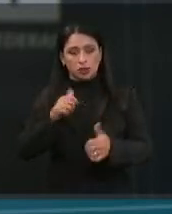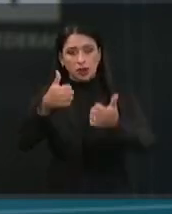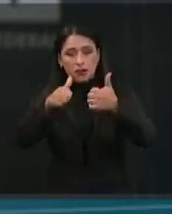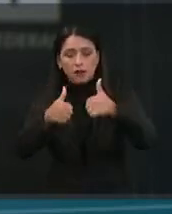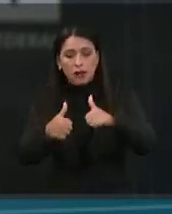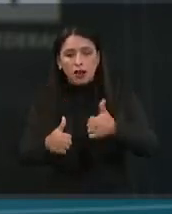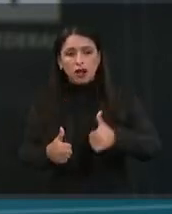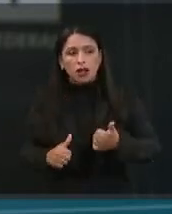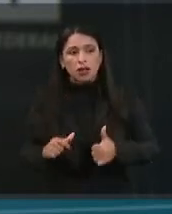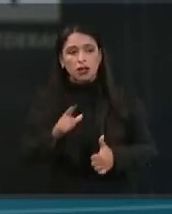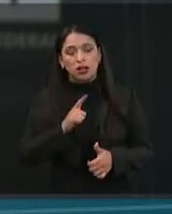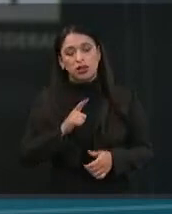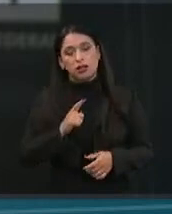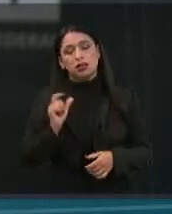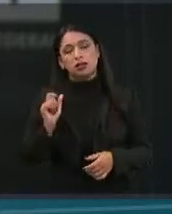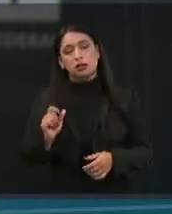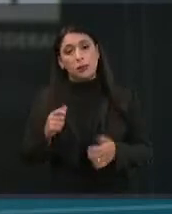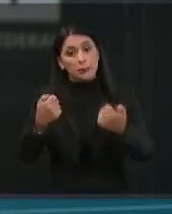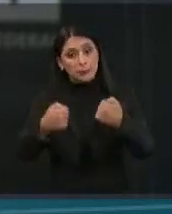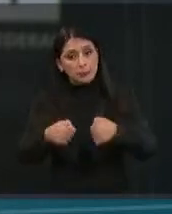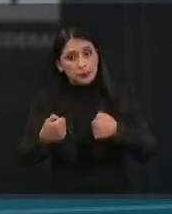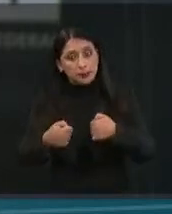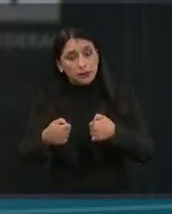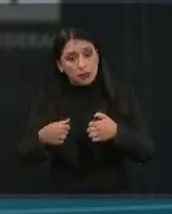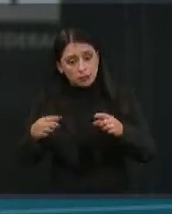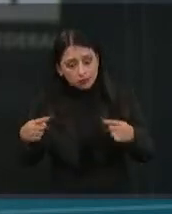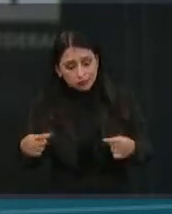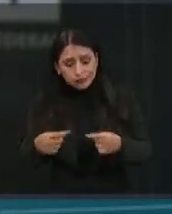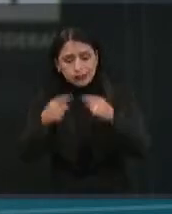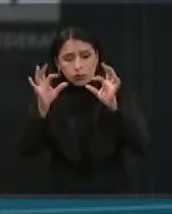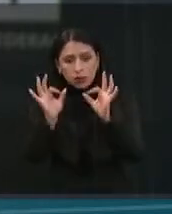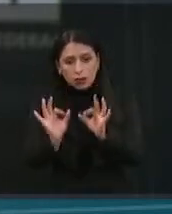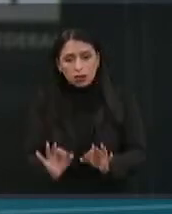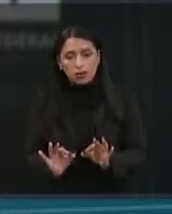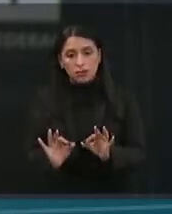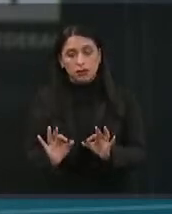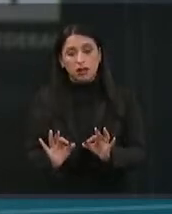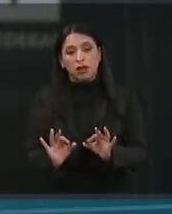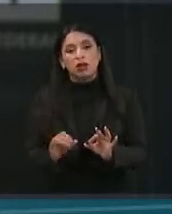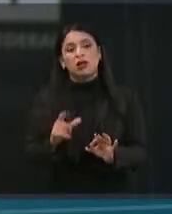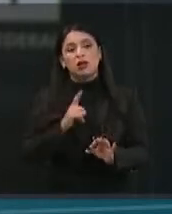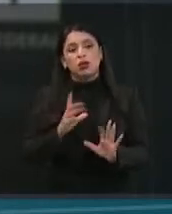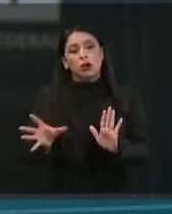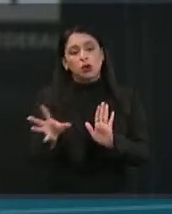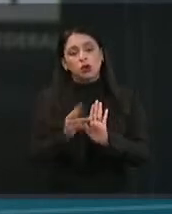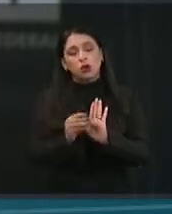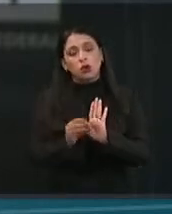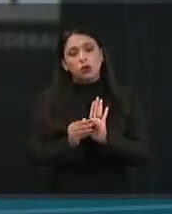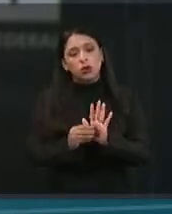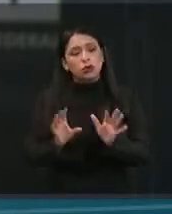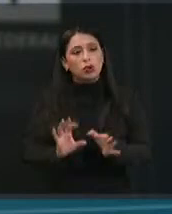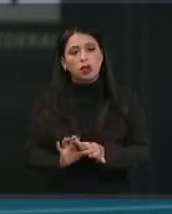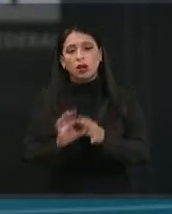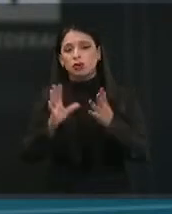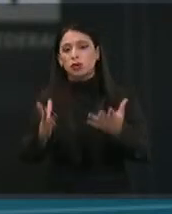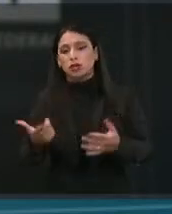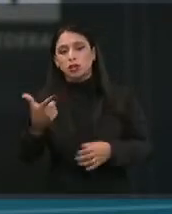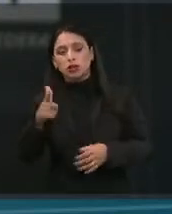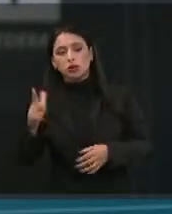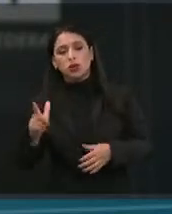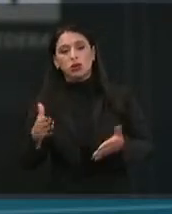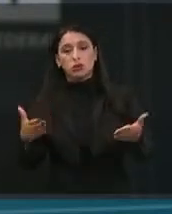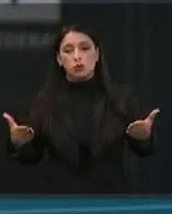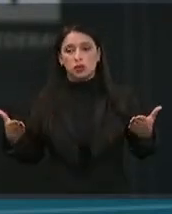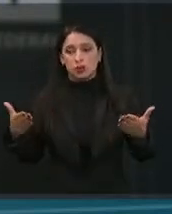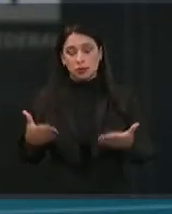limites para determinar a legalidade são precisos e evidentes no caso, no caráter do conteúdo ou na autorização ou não dos participantes, que